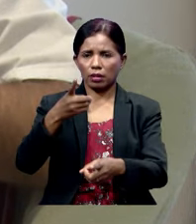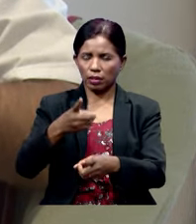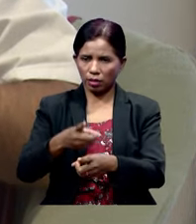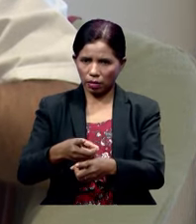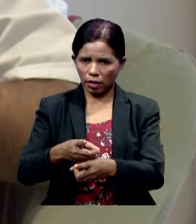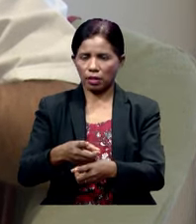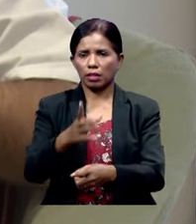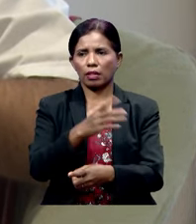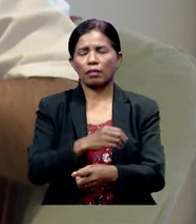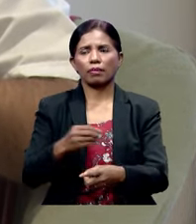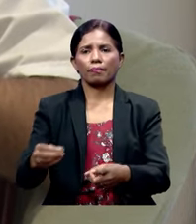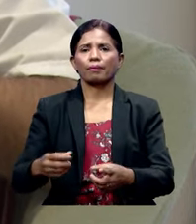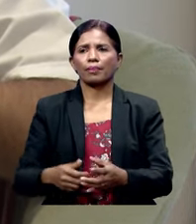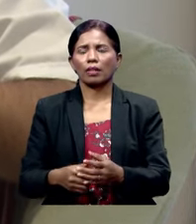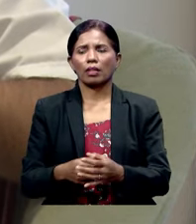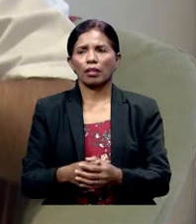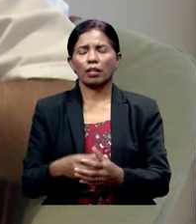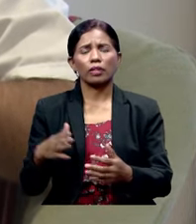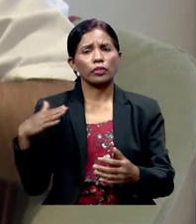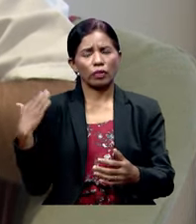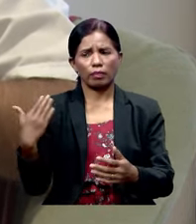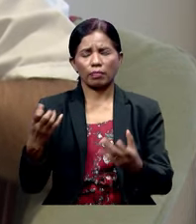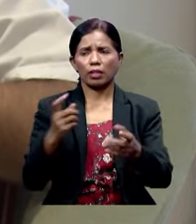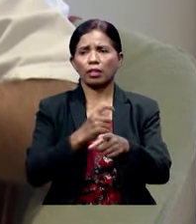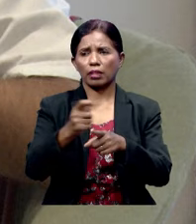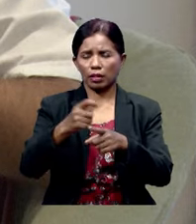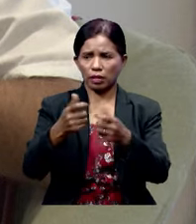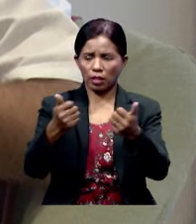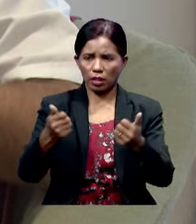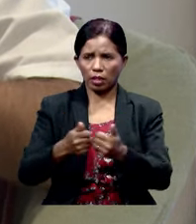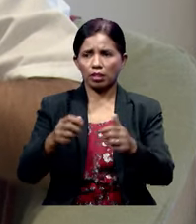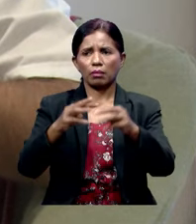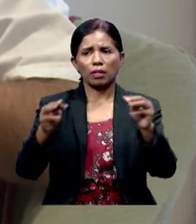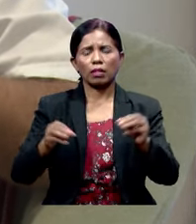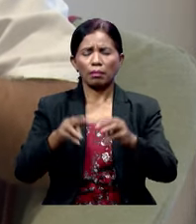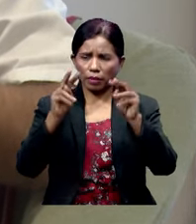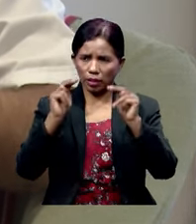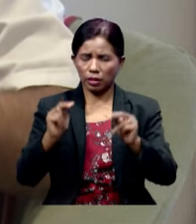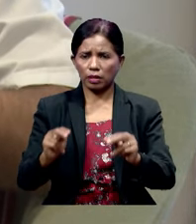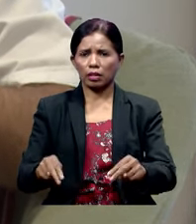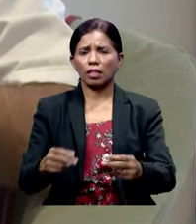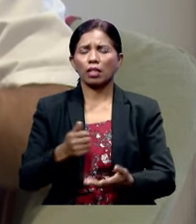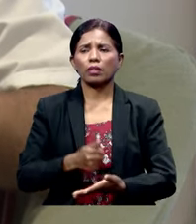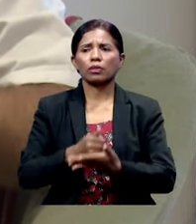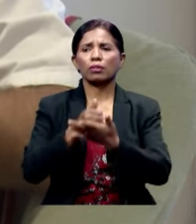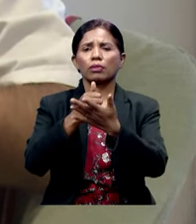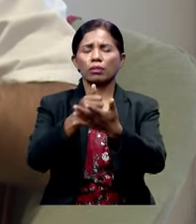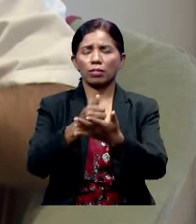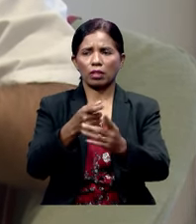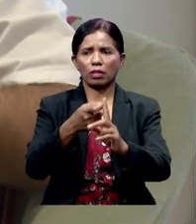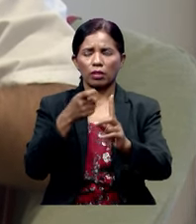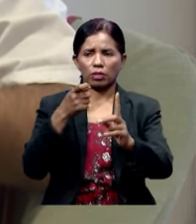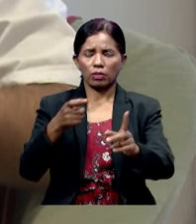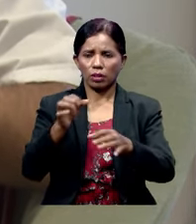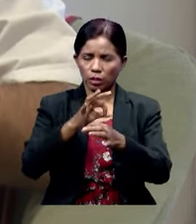fraterno então estes jovens que praticam artes marciais precisam ser ajudados a crescer neste